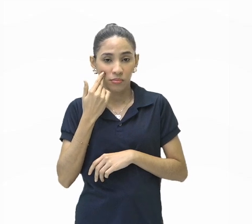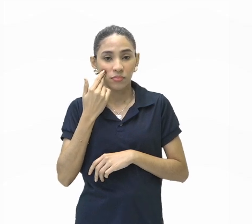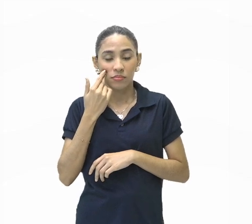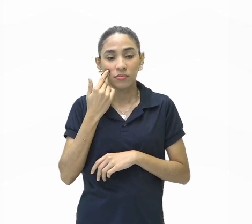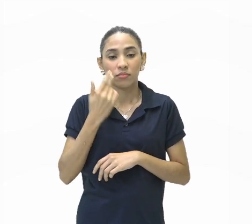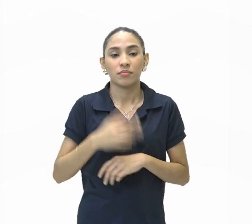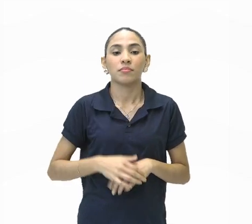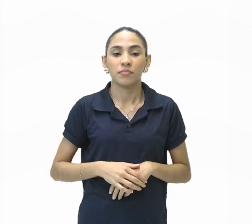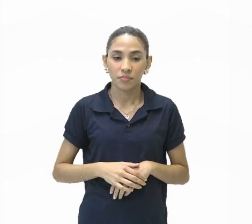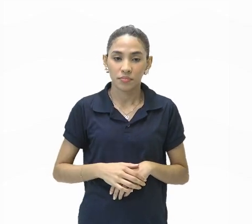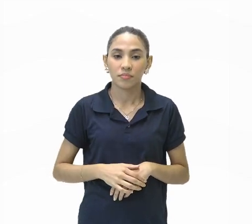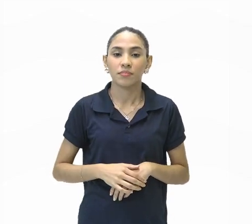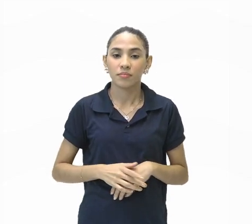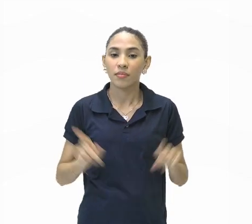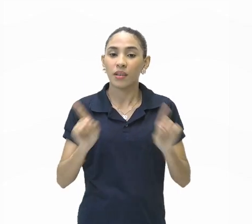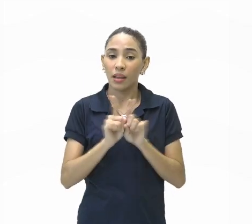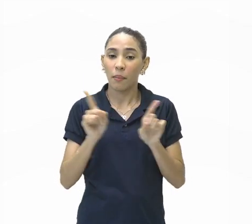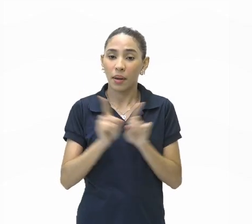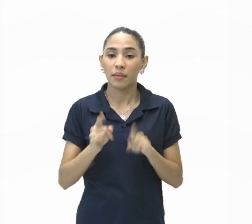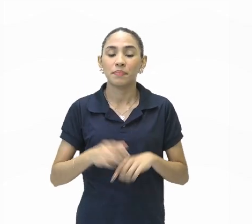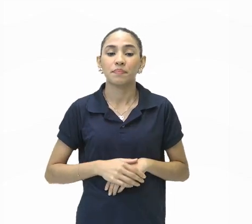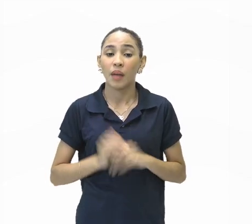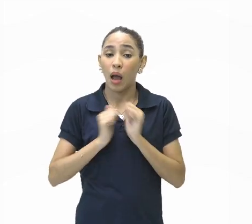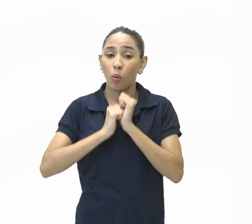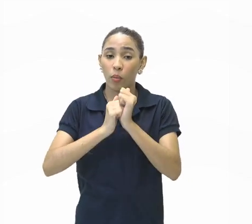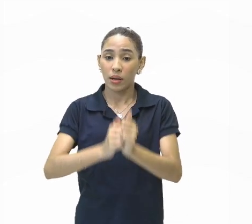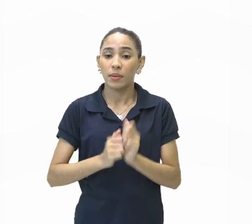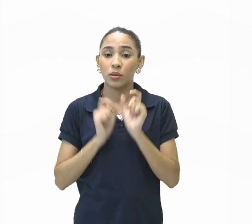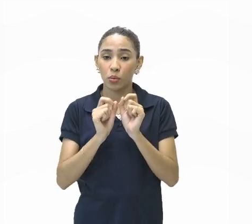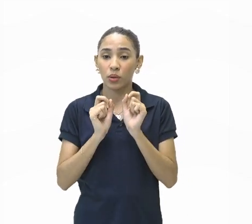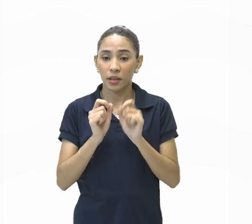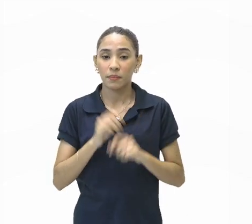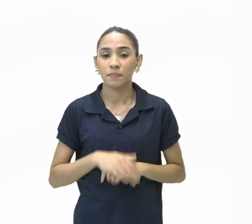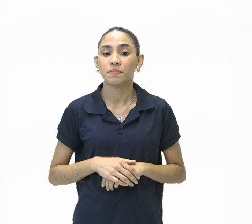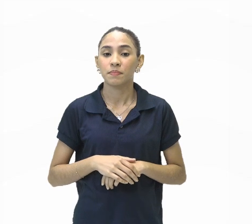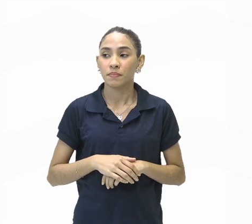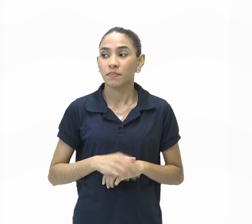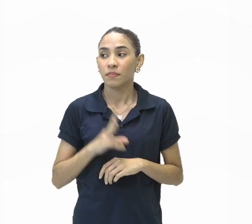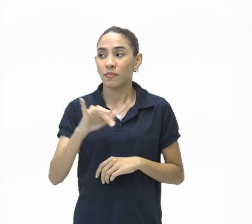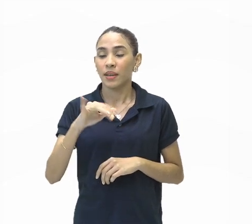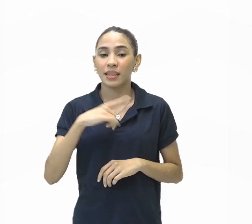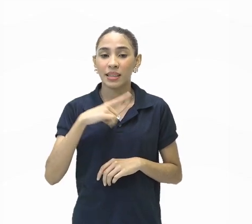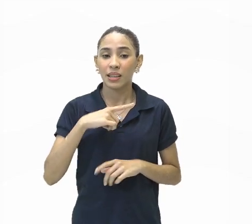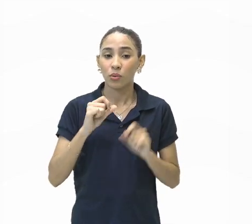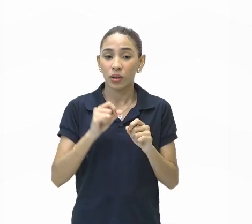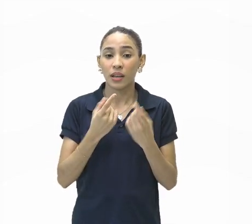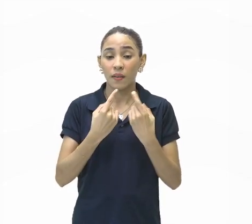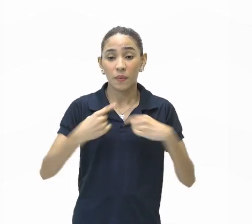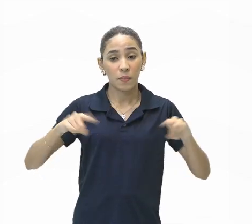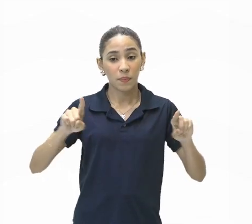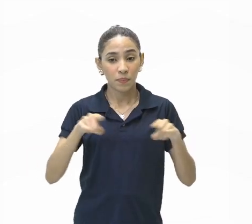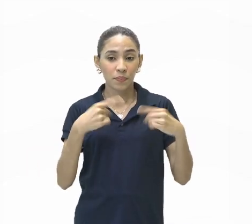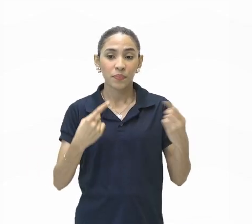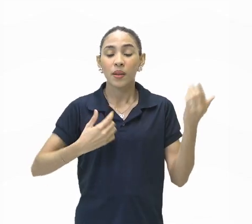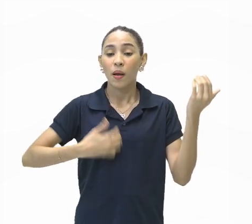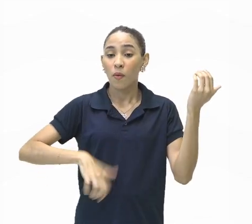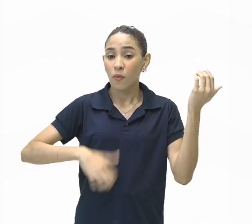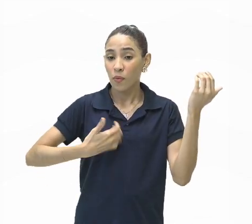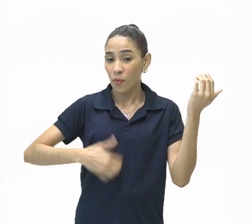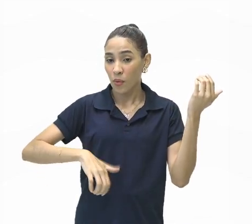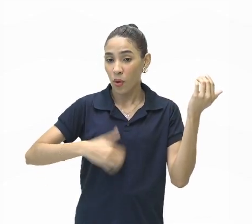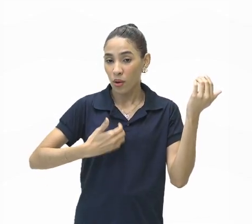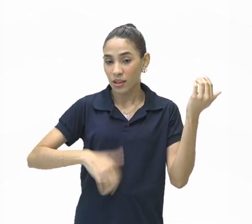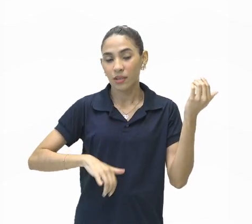para um caboclo. E, como acompanhamento dessa canção, vai se ter o violão, né? Um